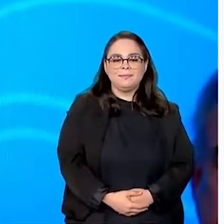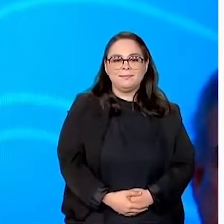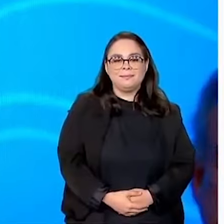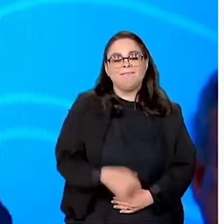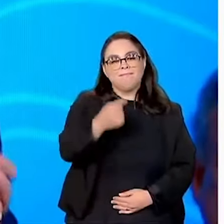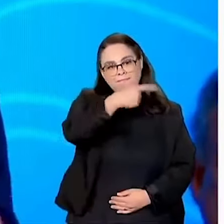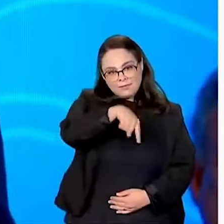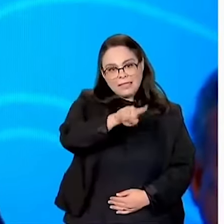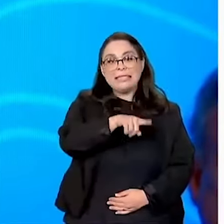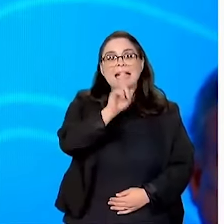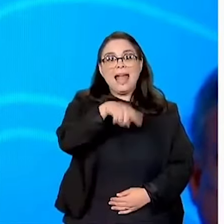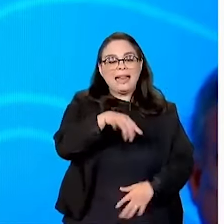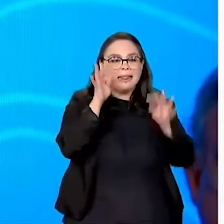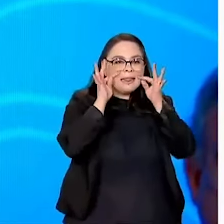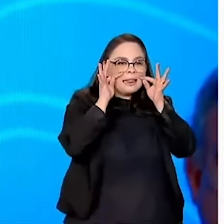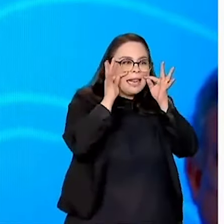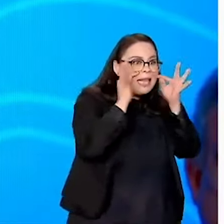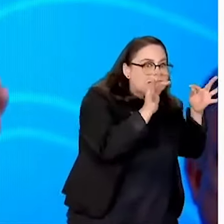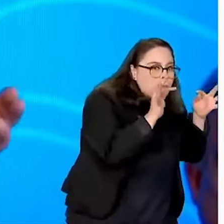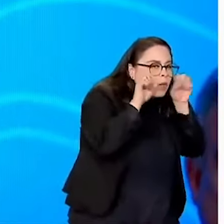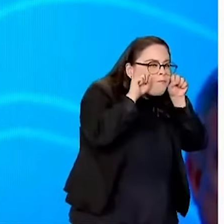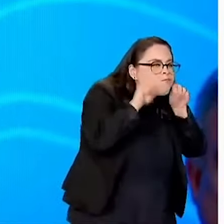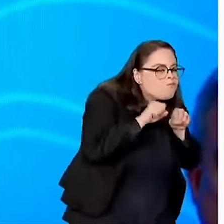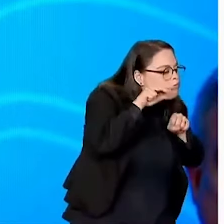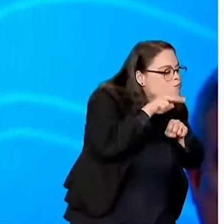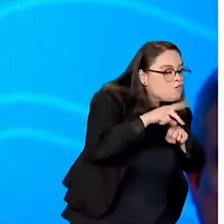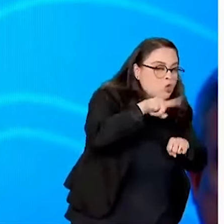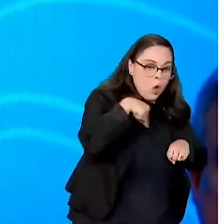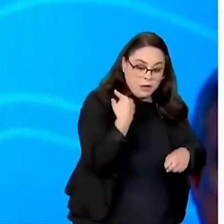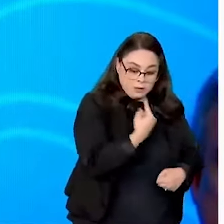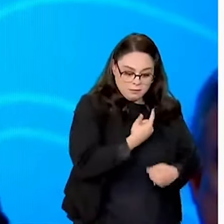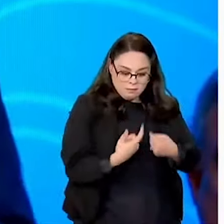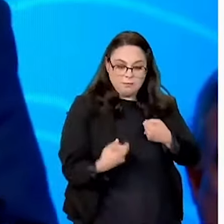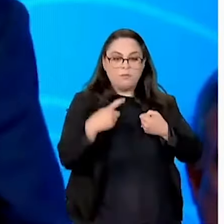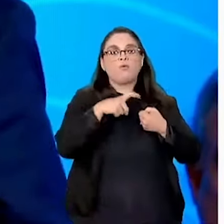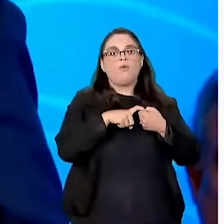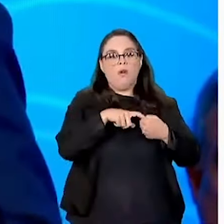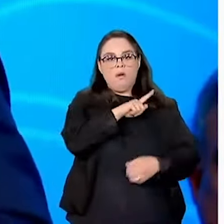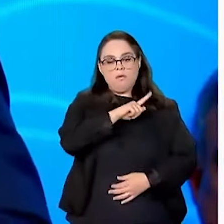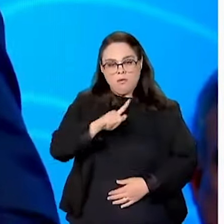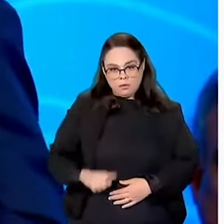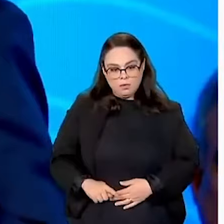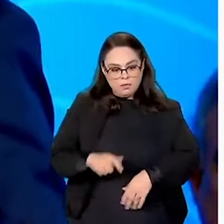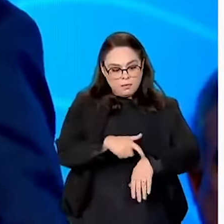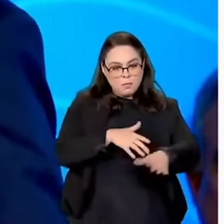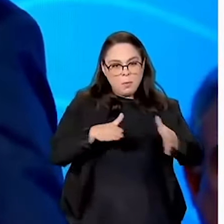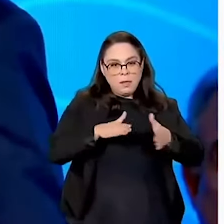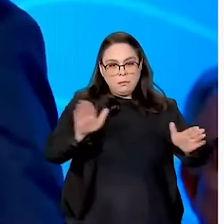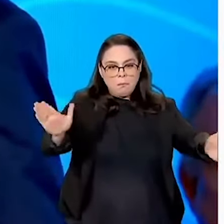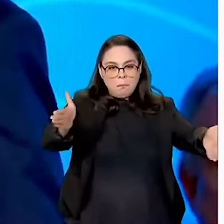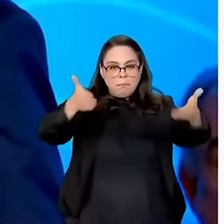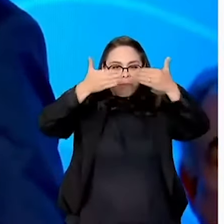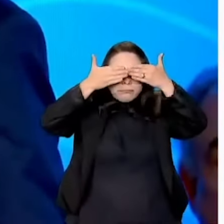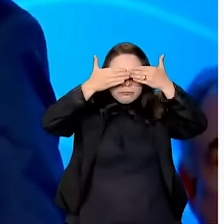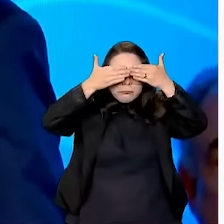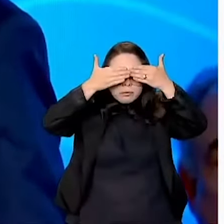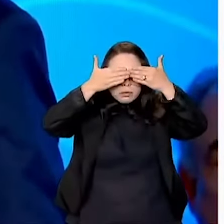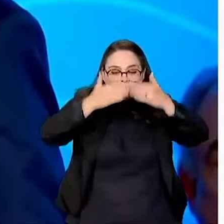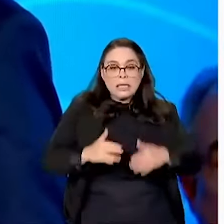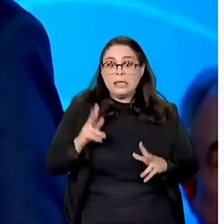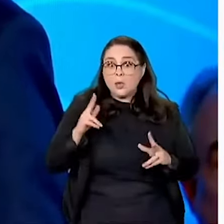Vocês são testemunha que nós voltamos ao governo num momento de negacionismo